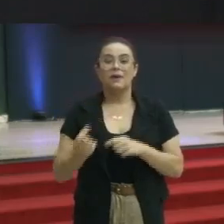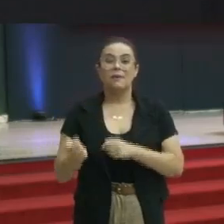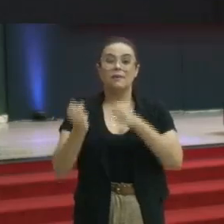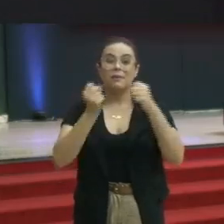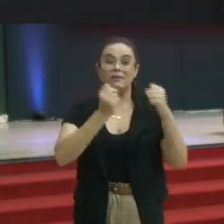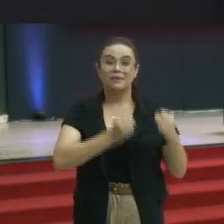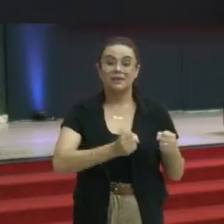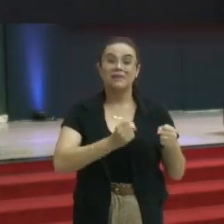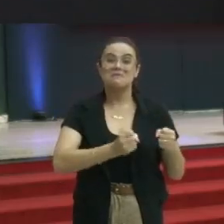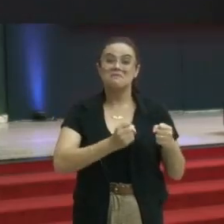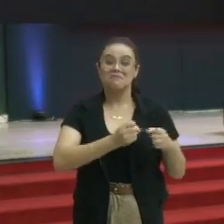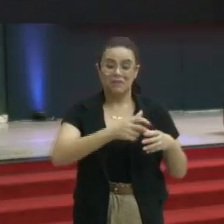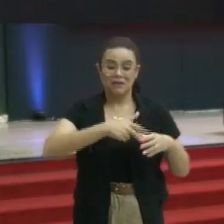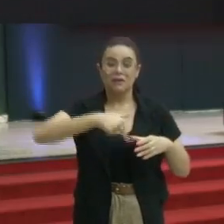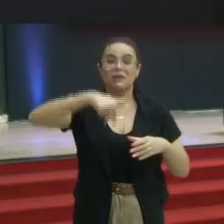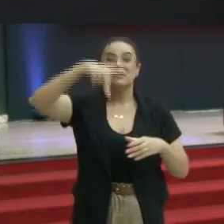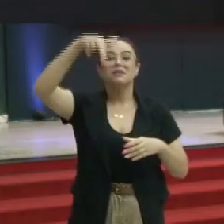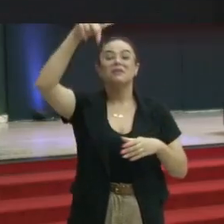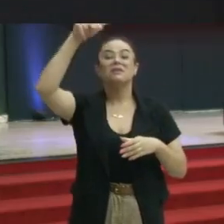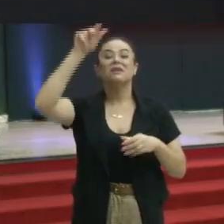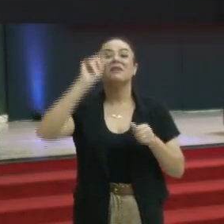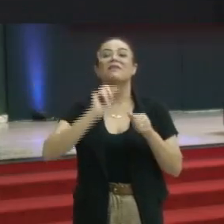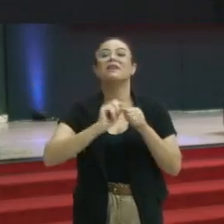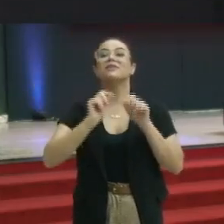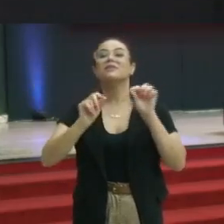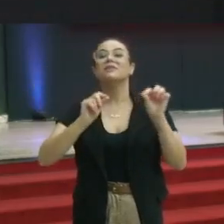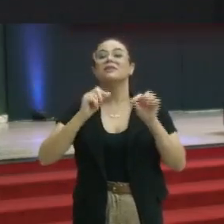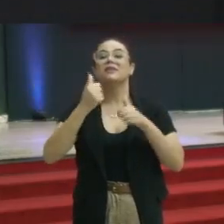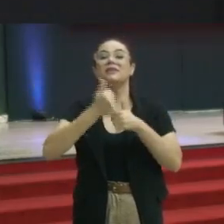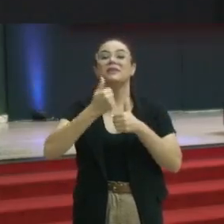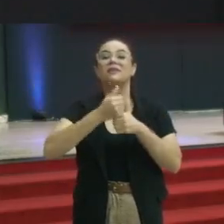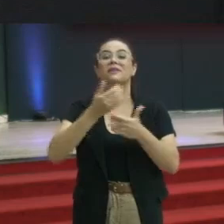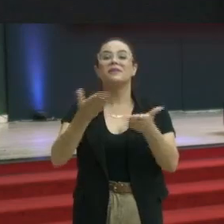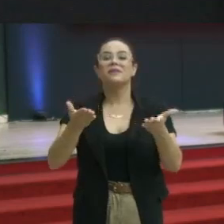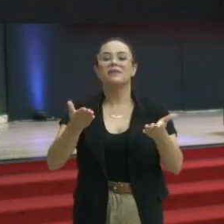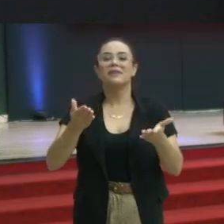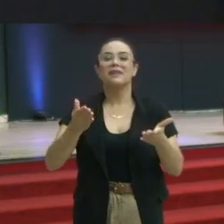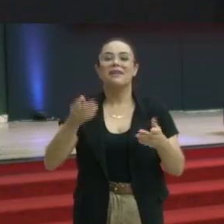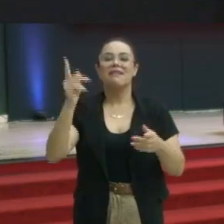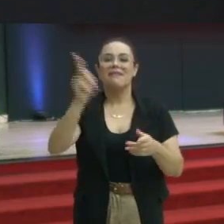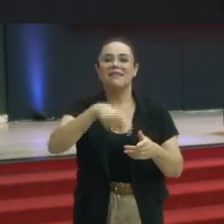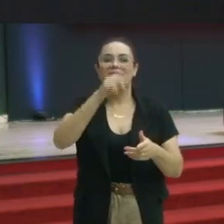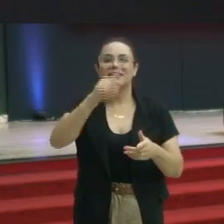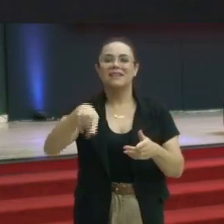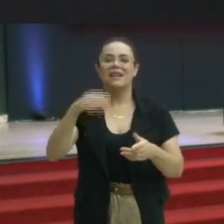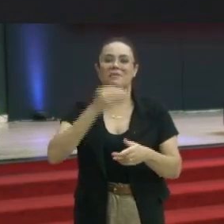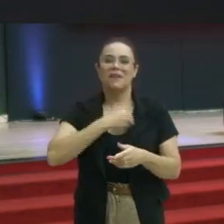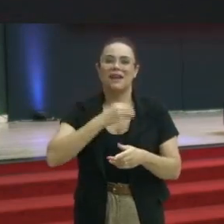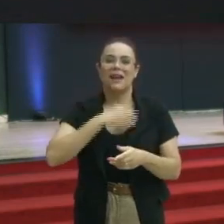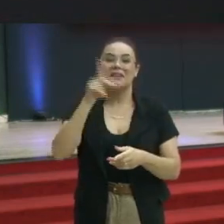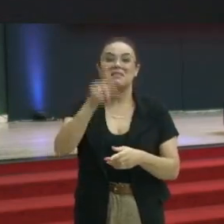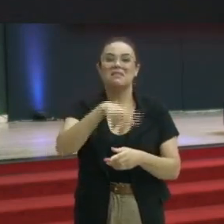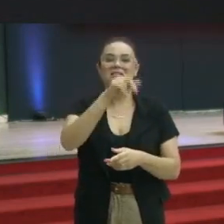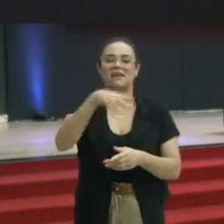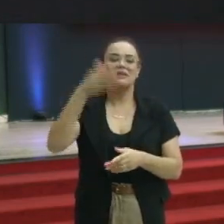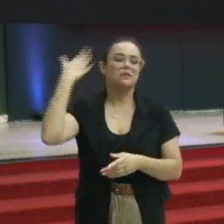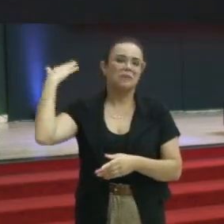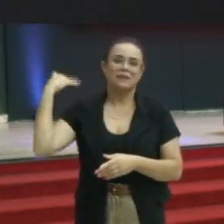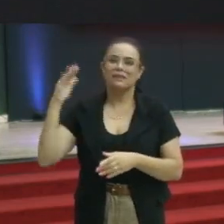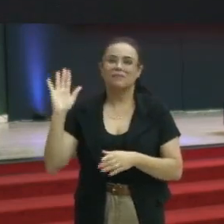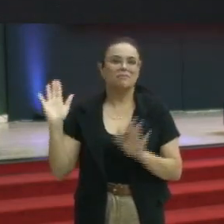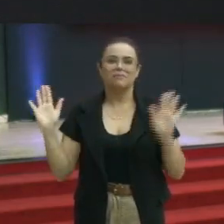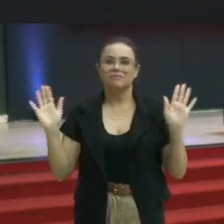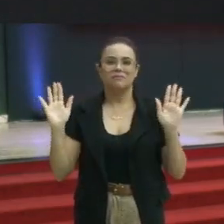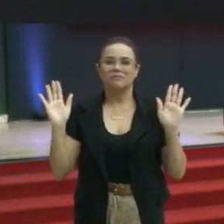nós? Primeiro, ele cancela o seu pecado, cancela o seu passado. Segundo, o poder de Deus,